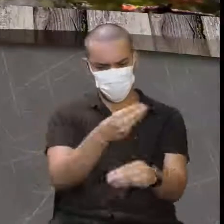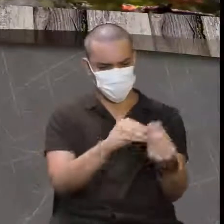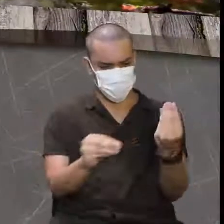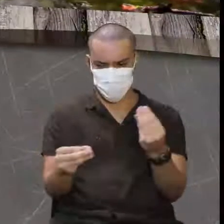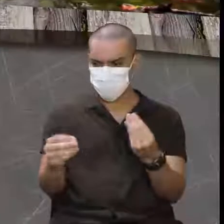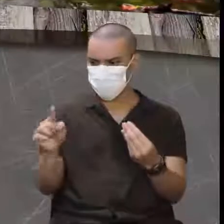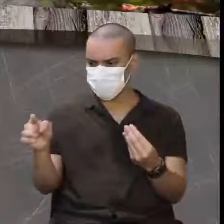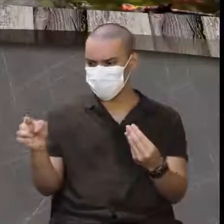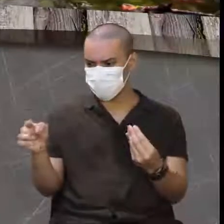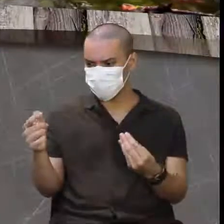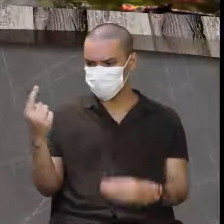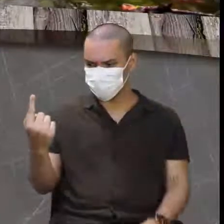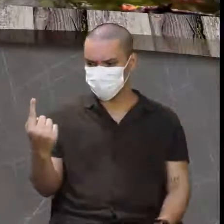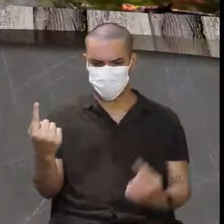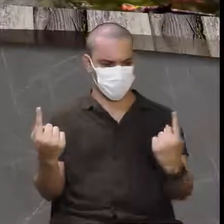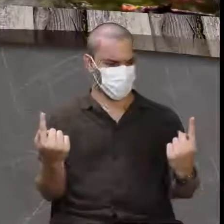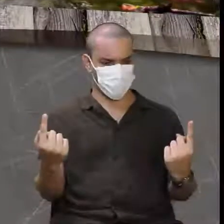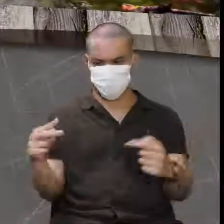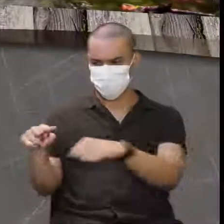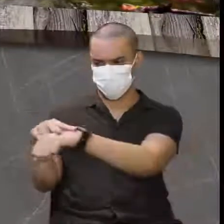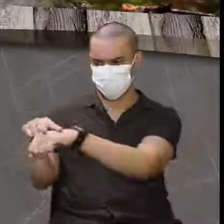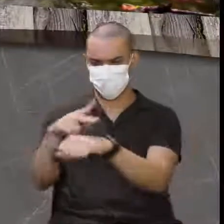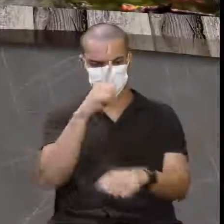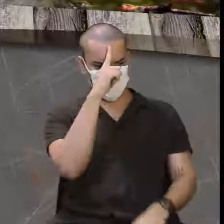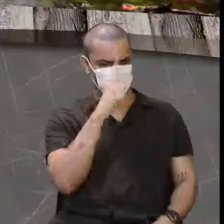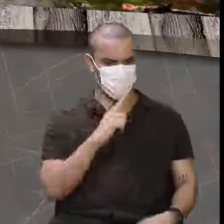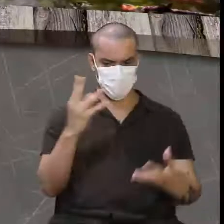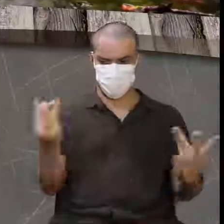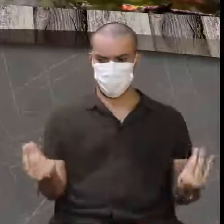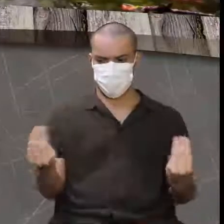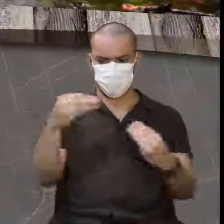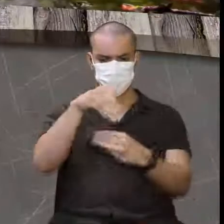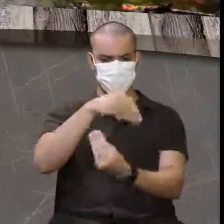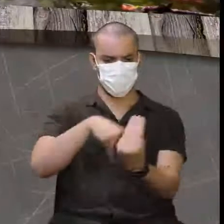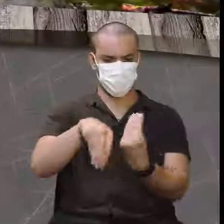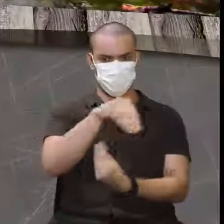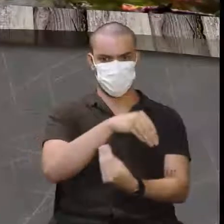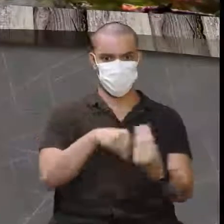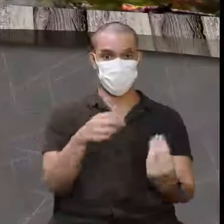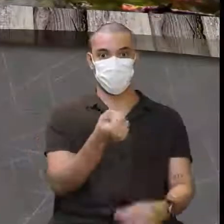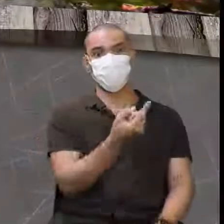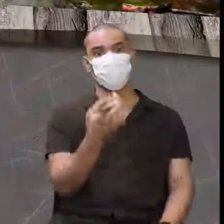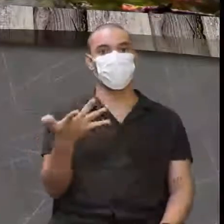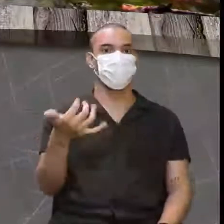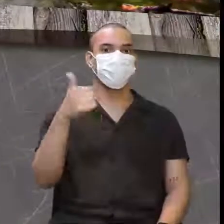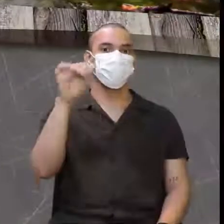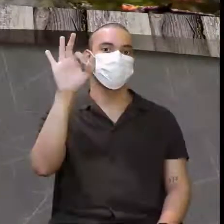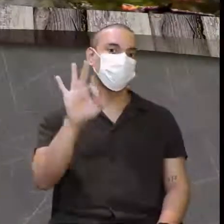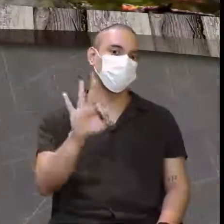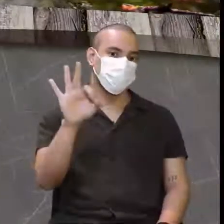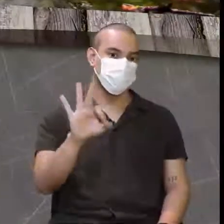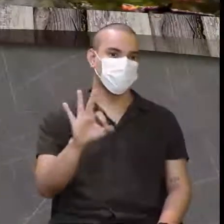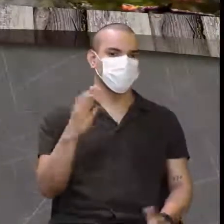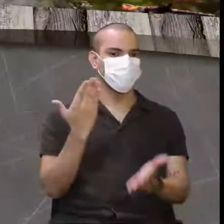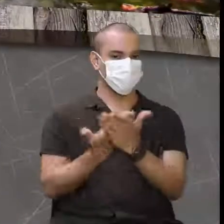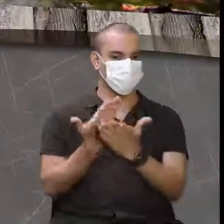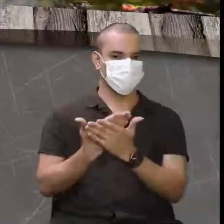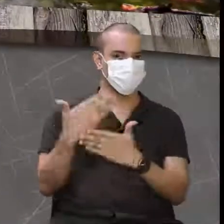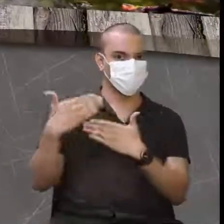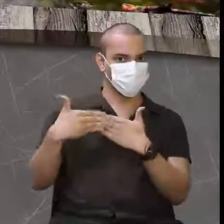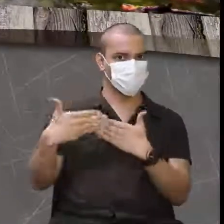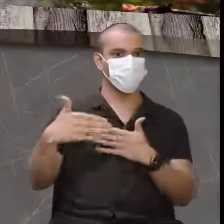ia mesclando, né? Então, poderia ter um verde, um amarelo, e aí tantos porcentos, aí vai aparecer aí na nossa